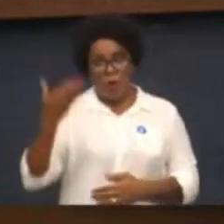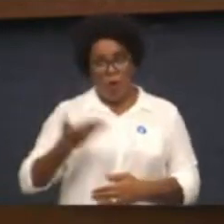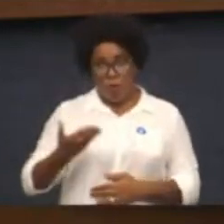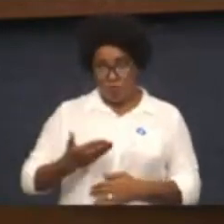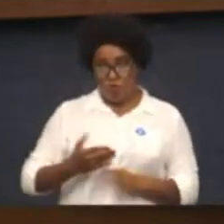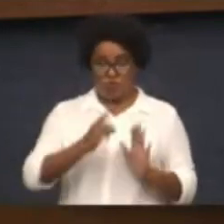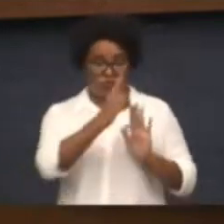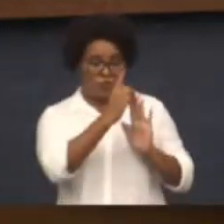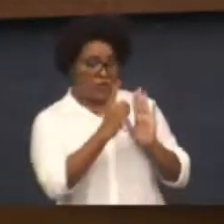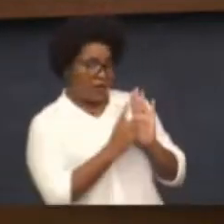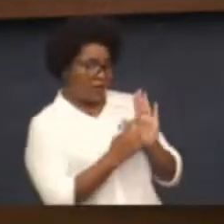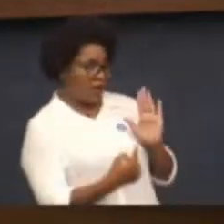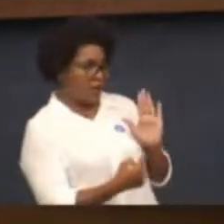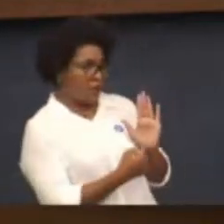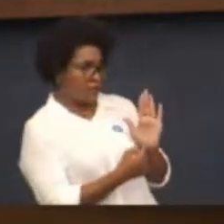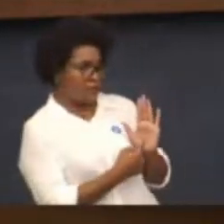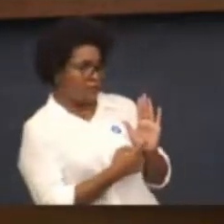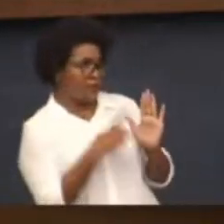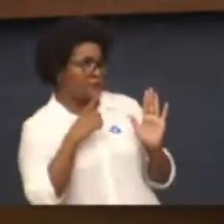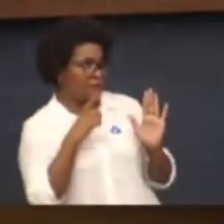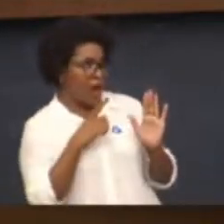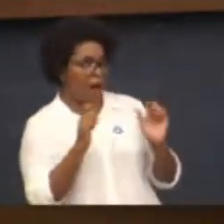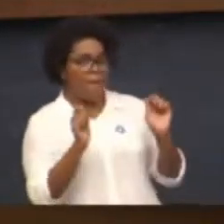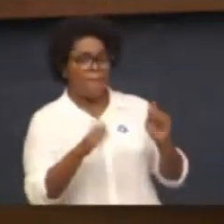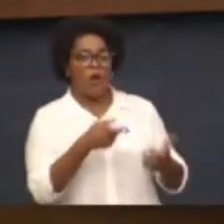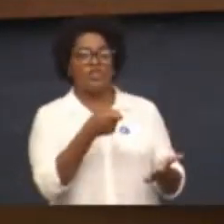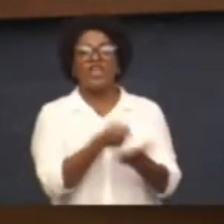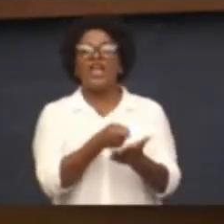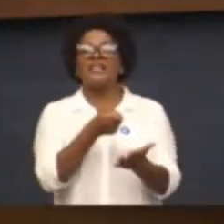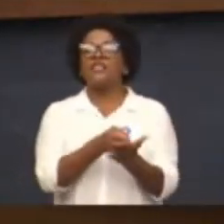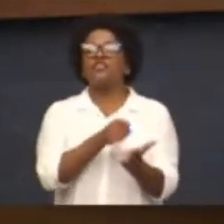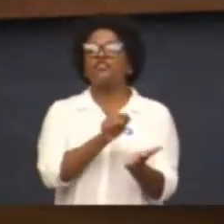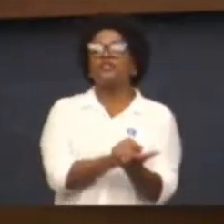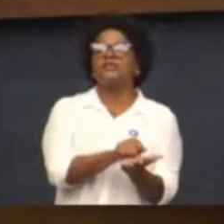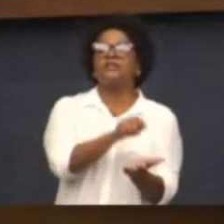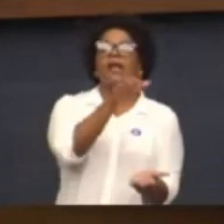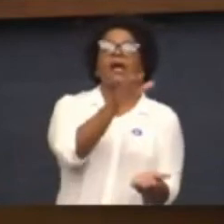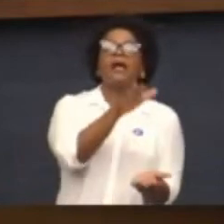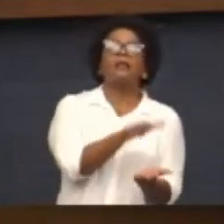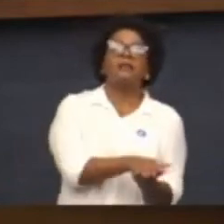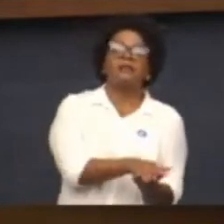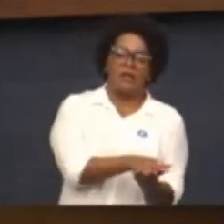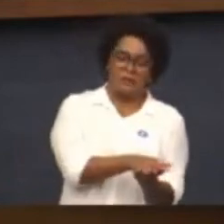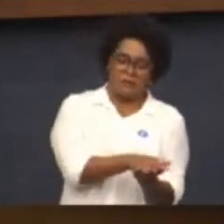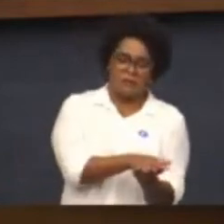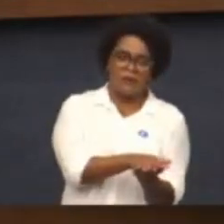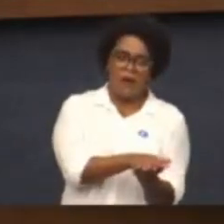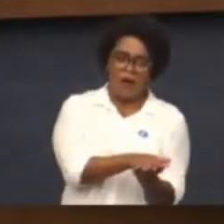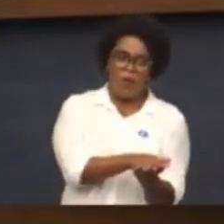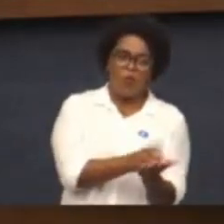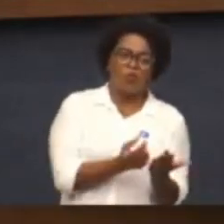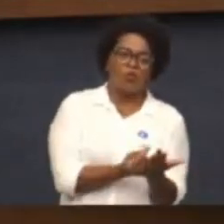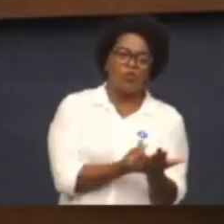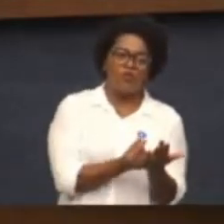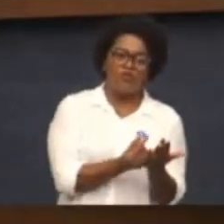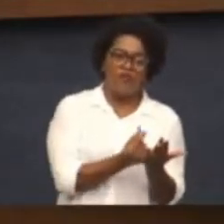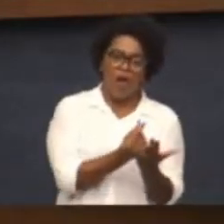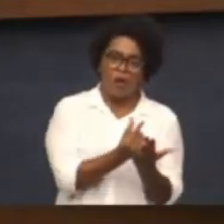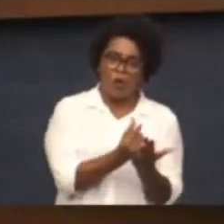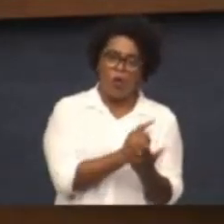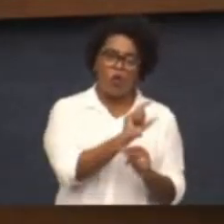exigir desse comprador de boa-fé uma indenização sobre o valor de área adicionada da